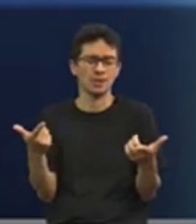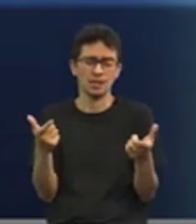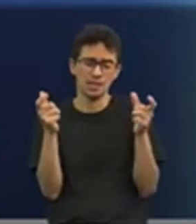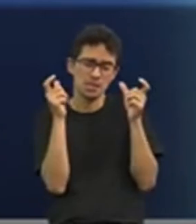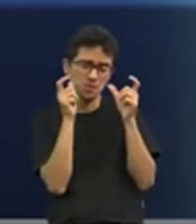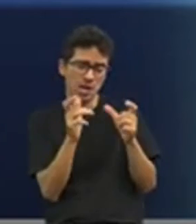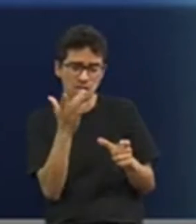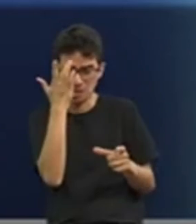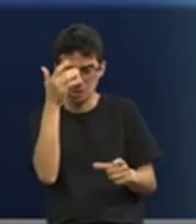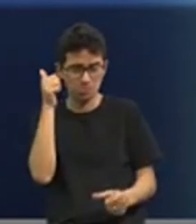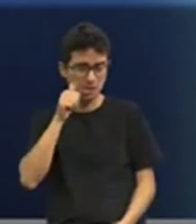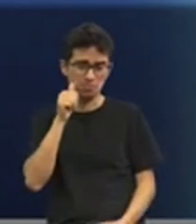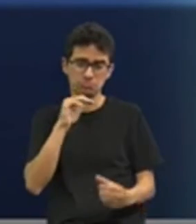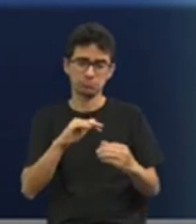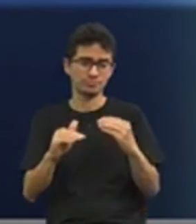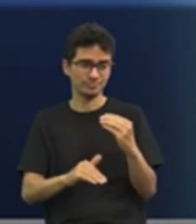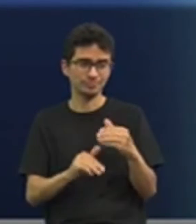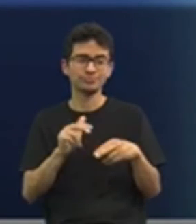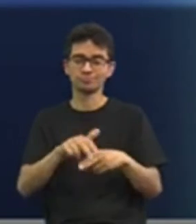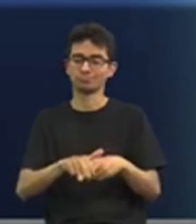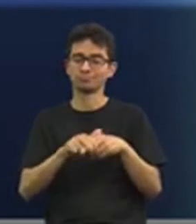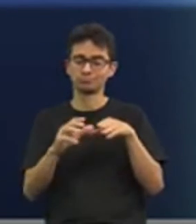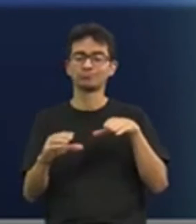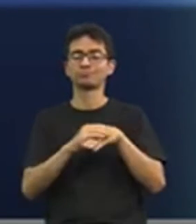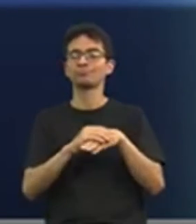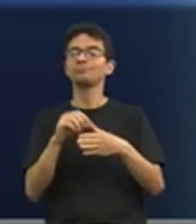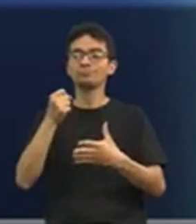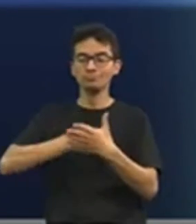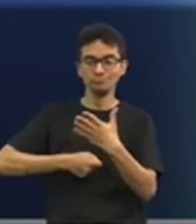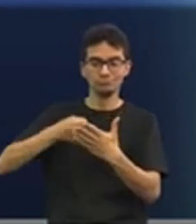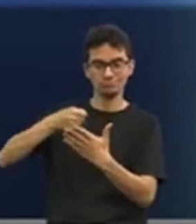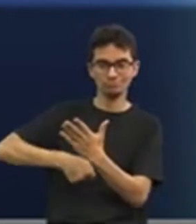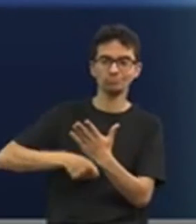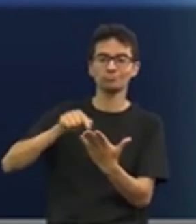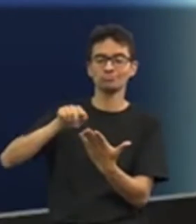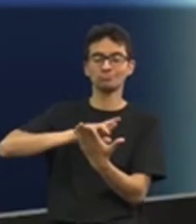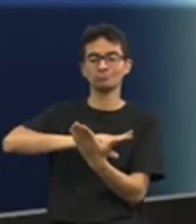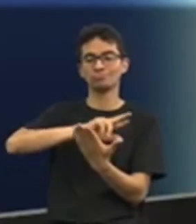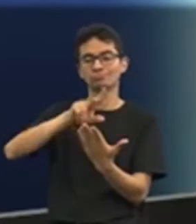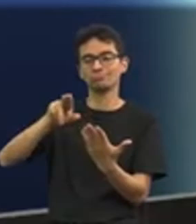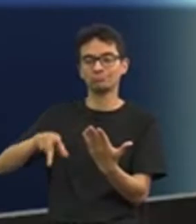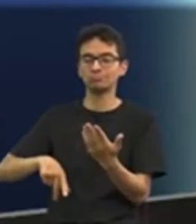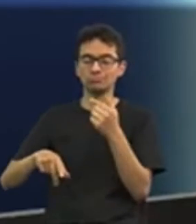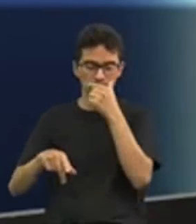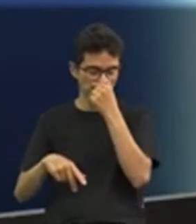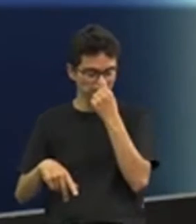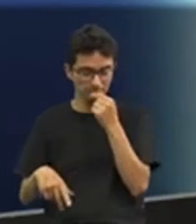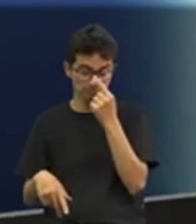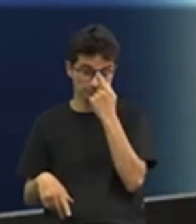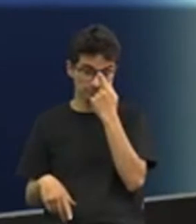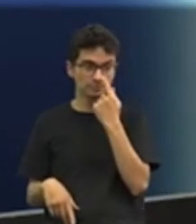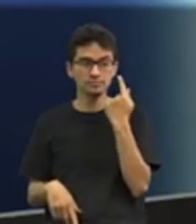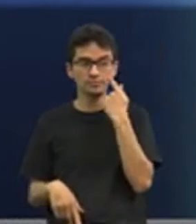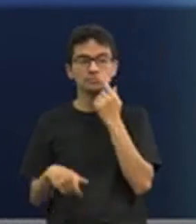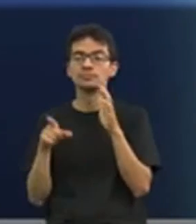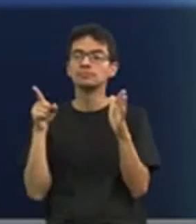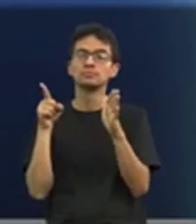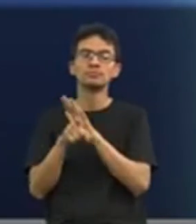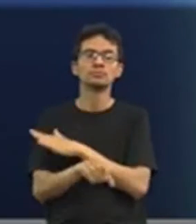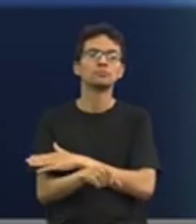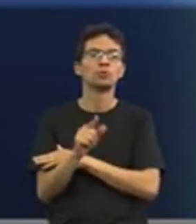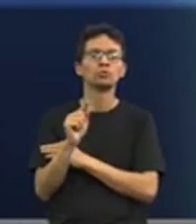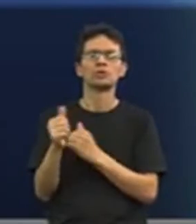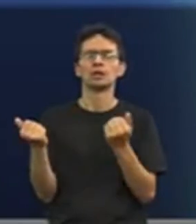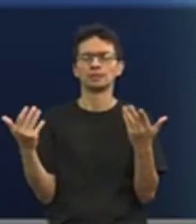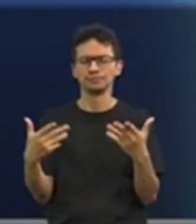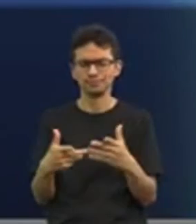Prefeito por isso ela decidiu calçar a luta pela diversidade não dá uma olhadinha na questão que são pede o seguinte